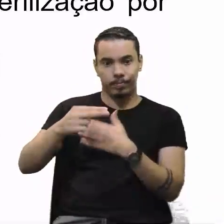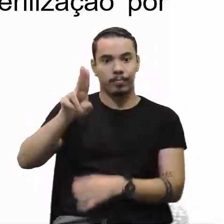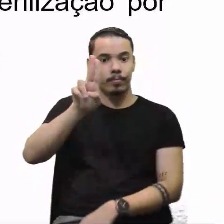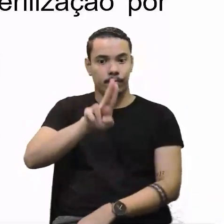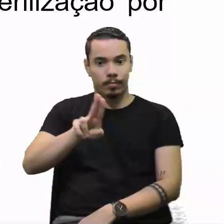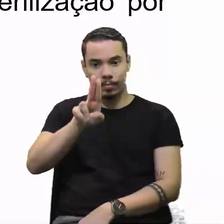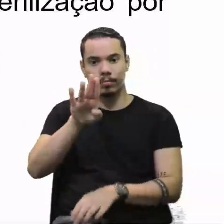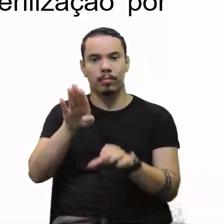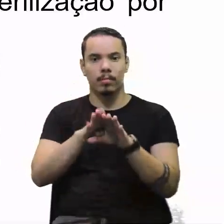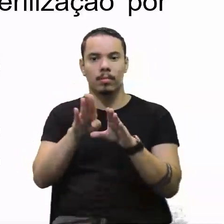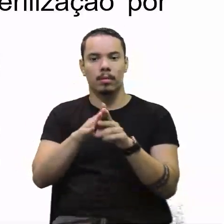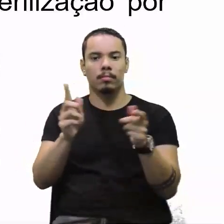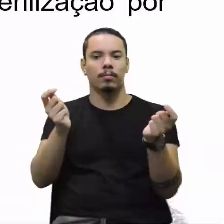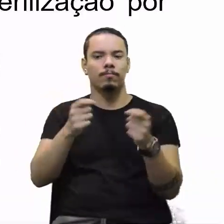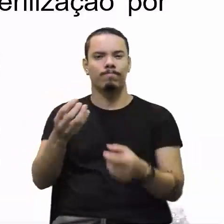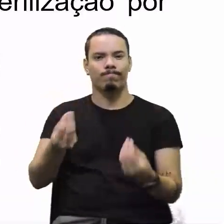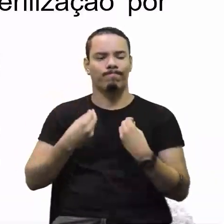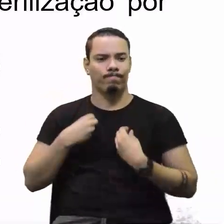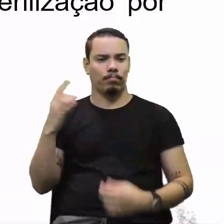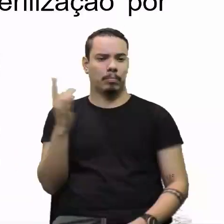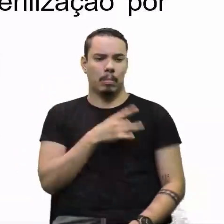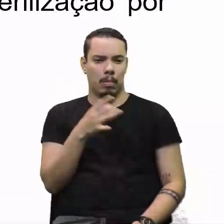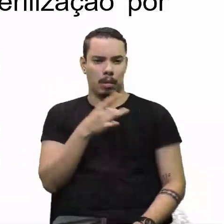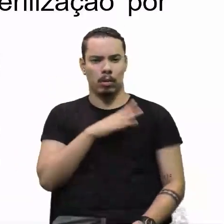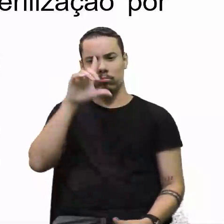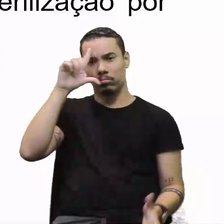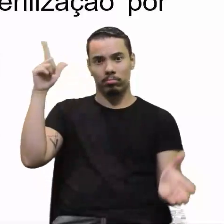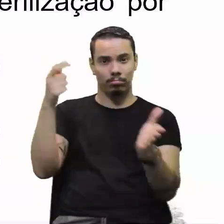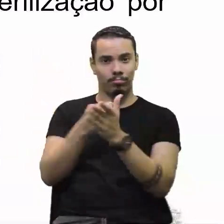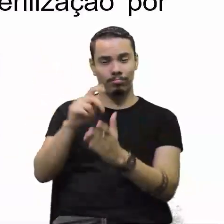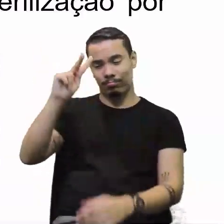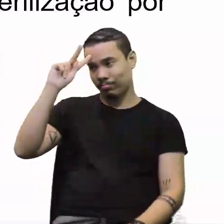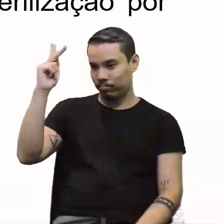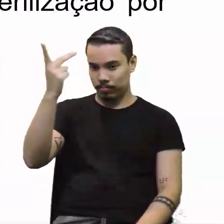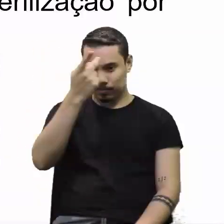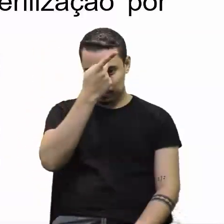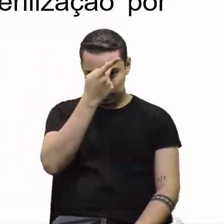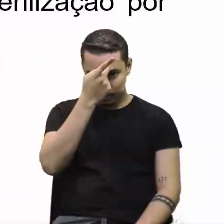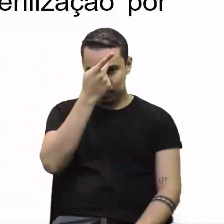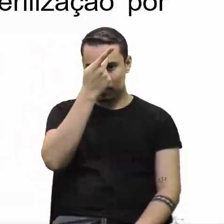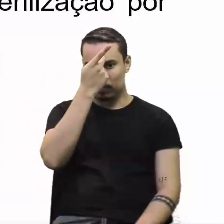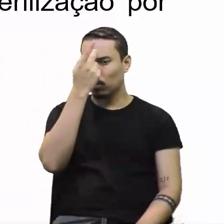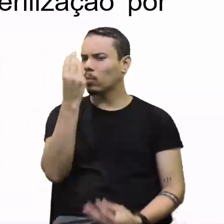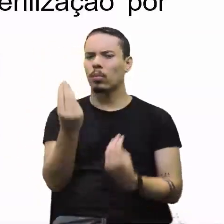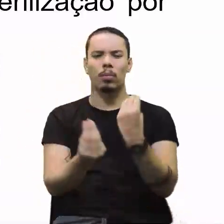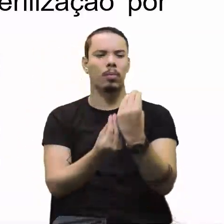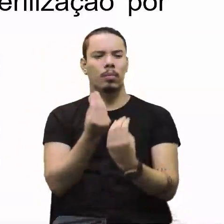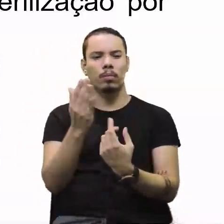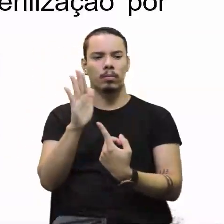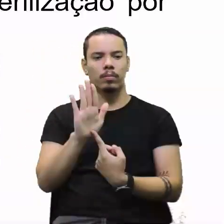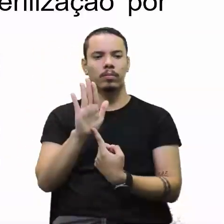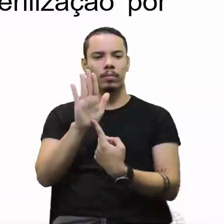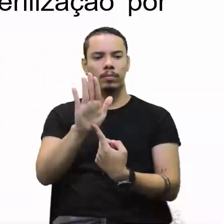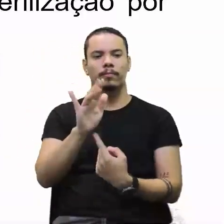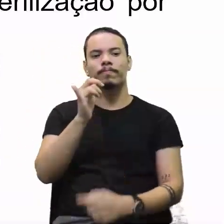das radiações pode gerar um medo e a tomada de decisões equivocadas, como